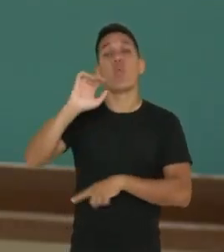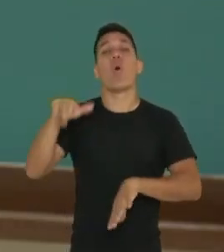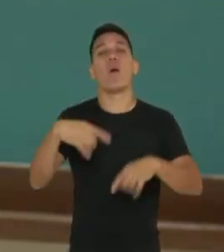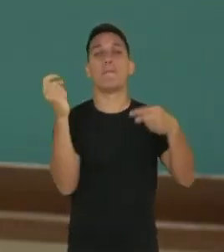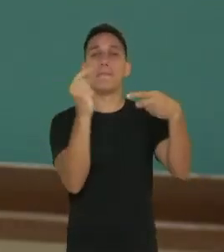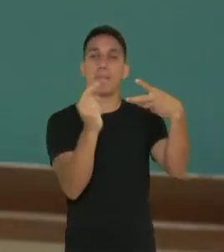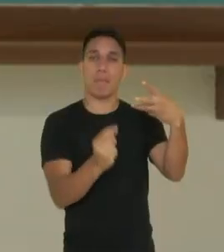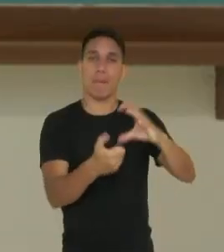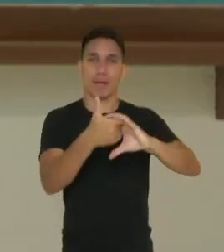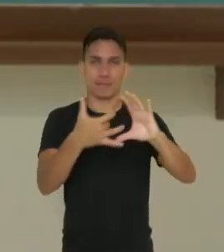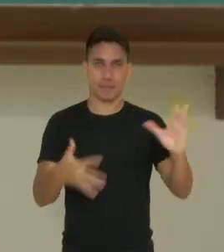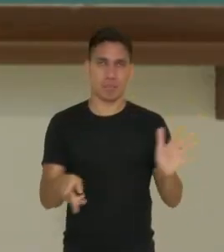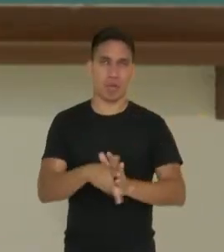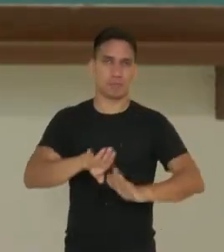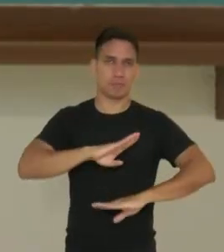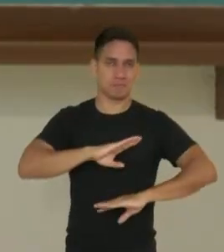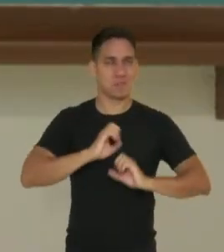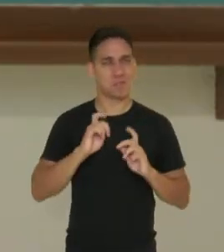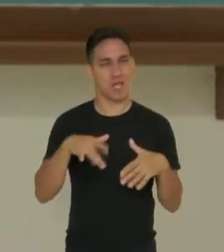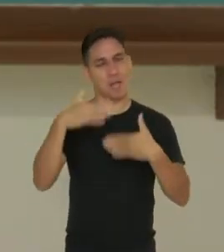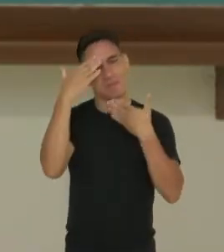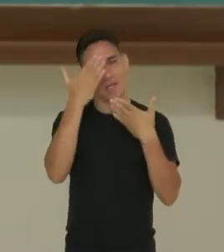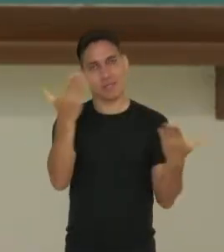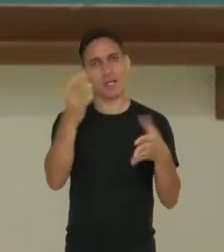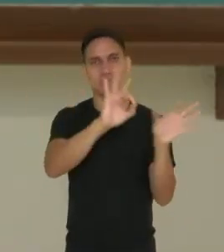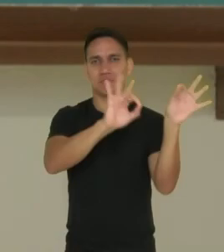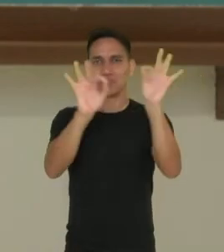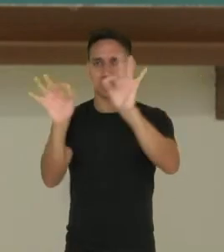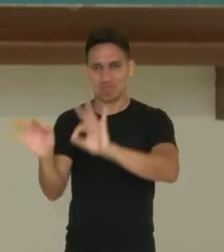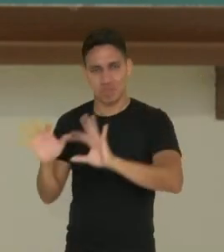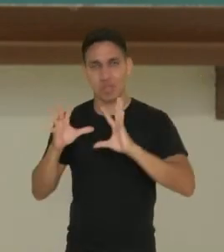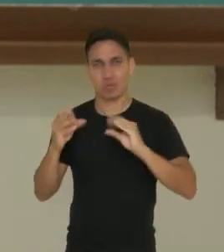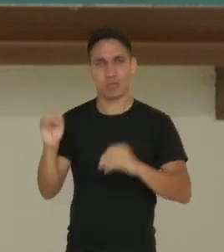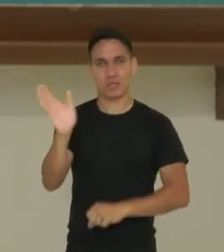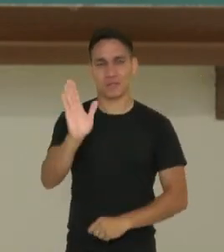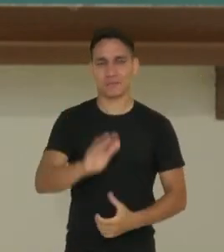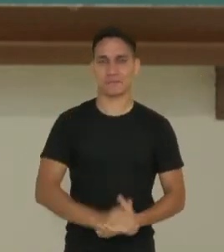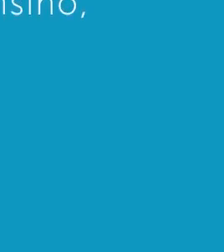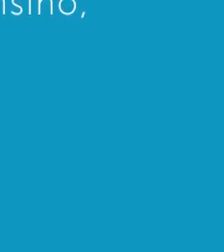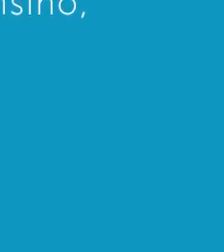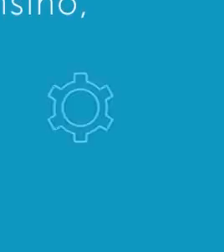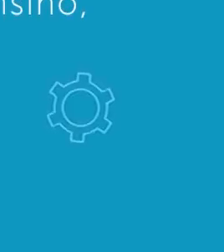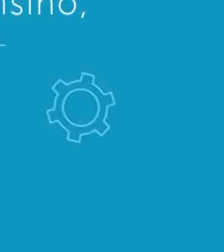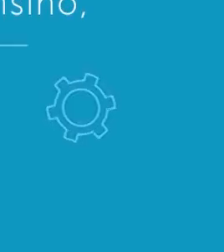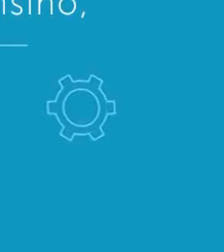nos causos, certo? Agradeço a você que nos acompanhou, até a próxima.